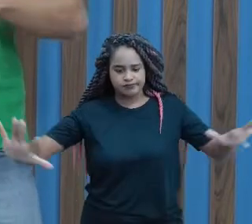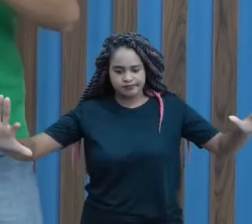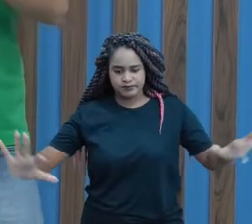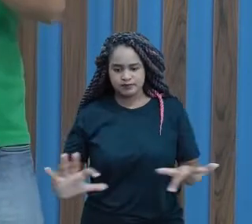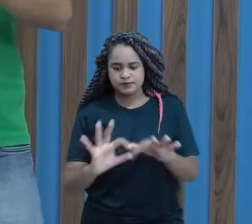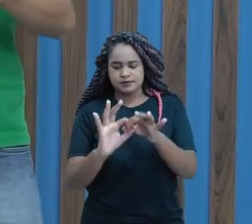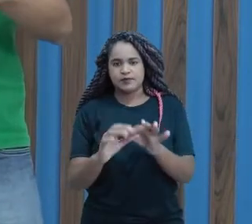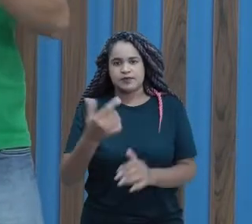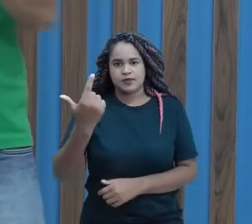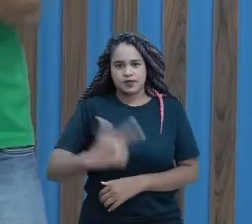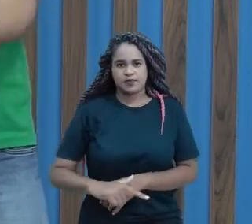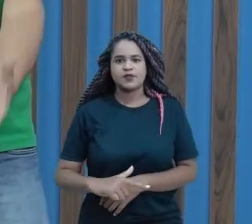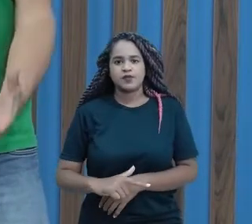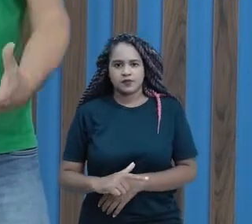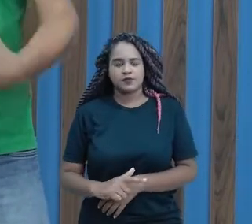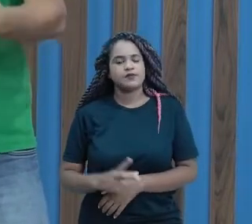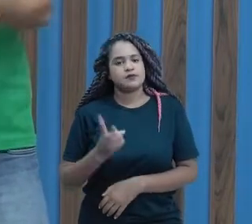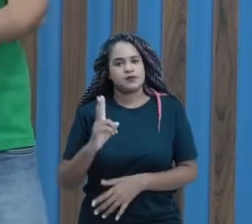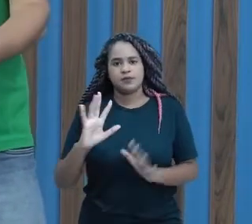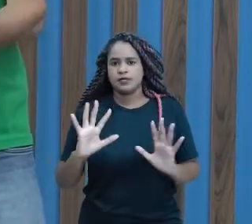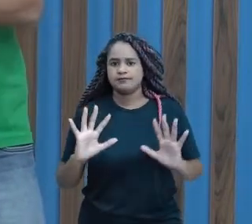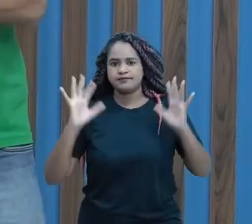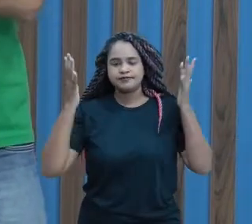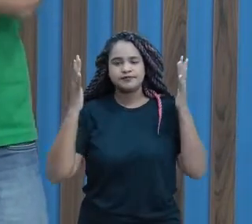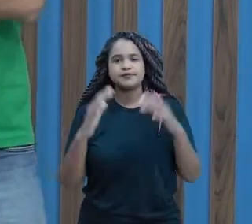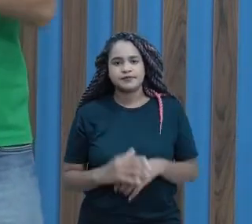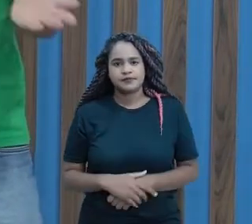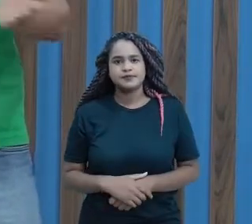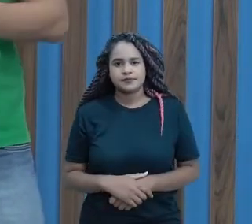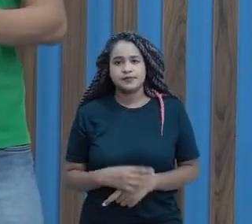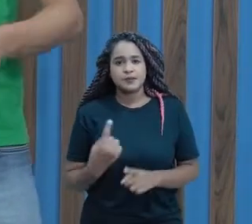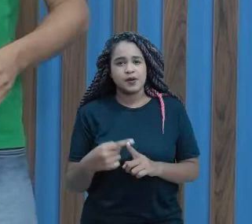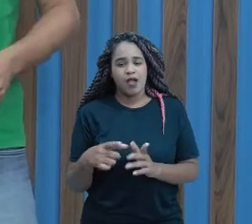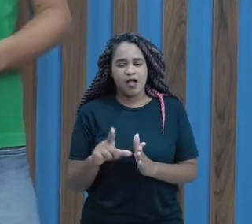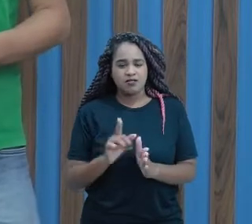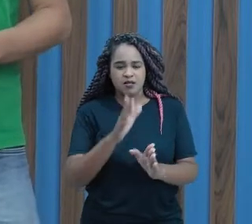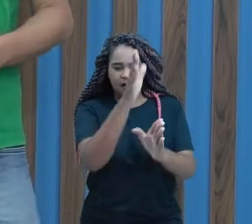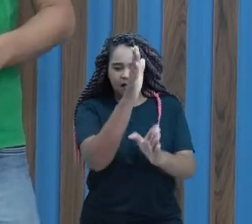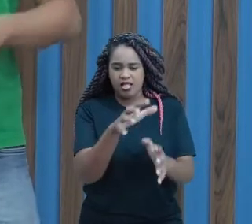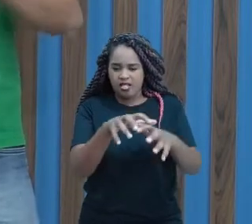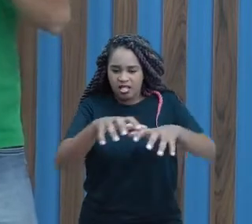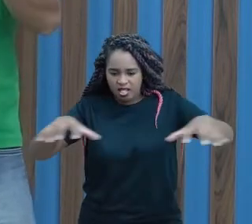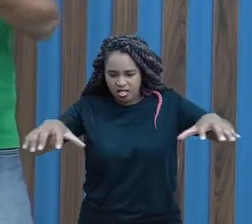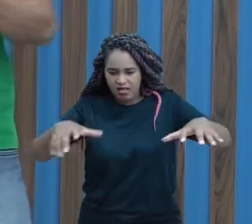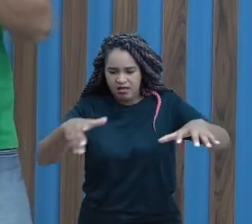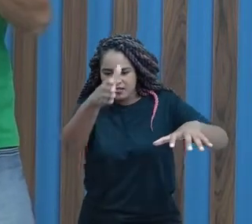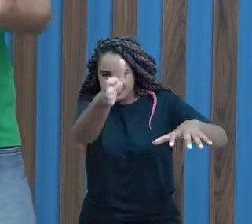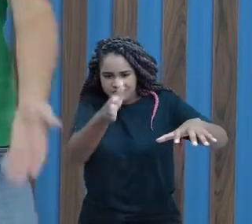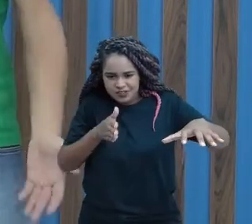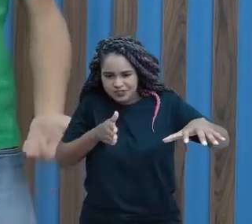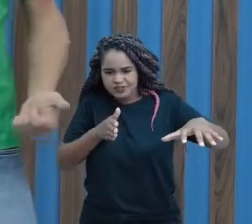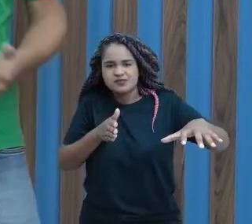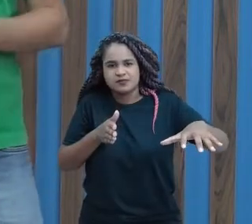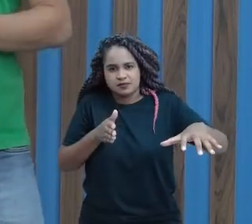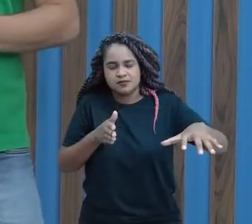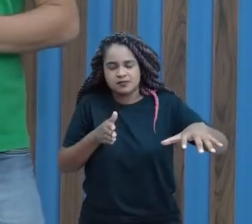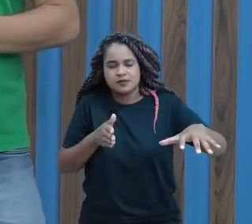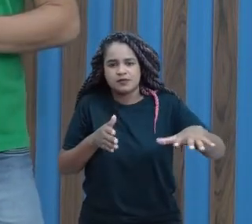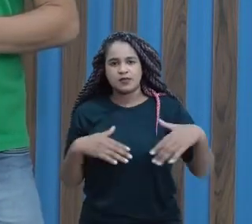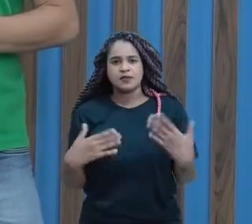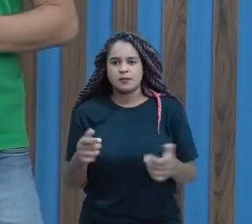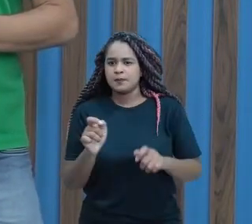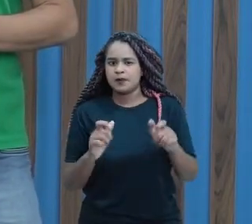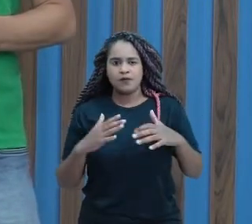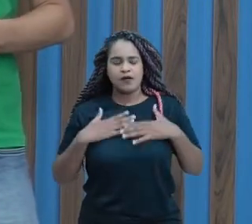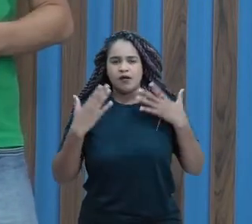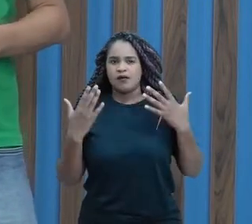né, desse muro que representava essa divisão, né, do mundo que assustou tanto durante a segunda metade do